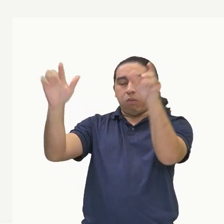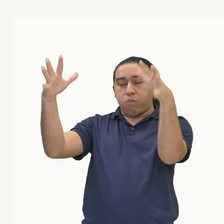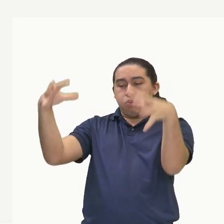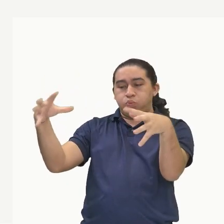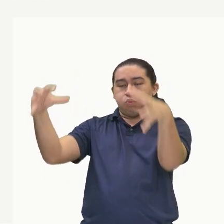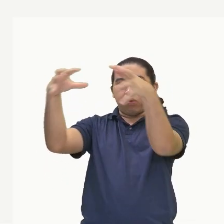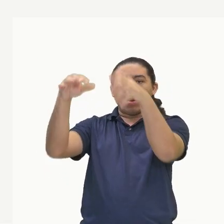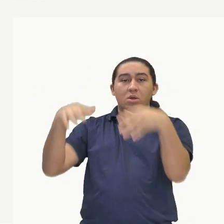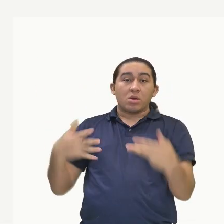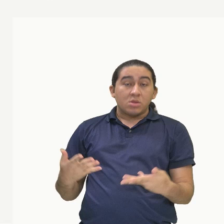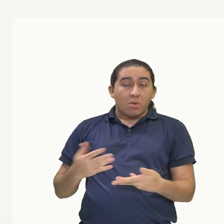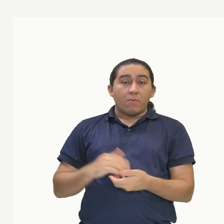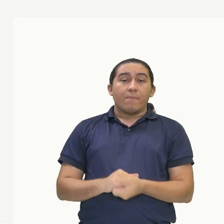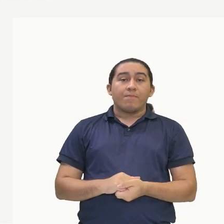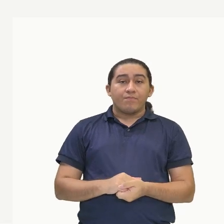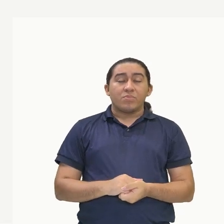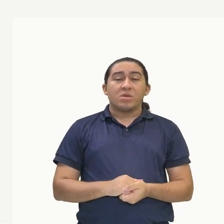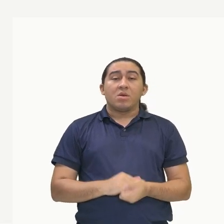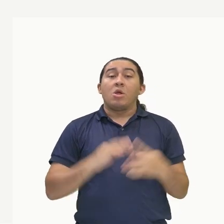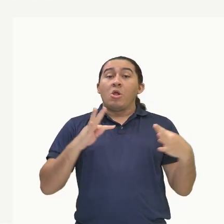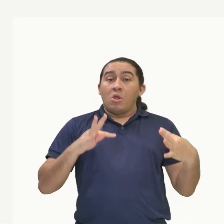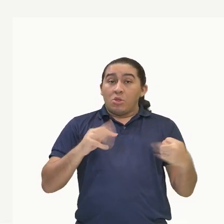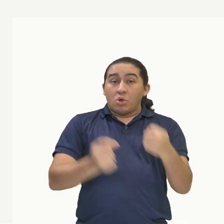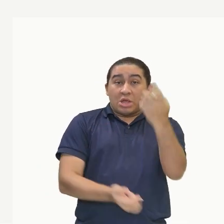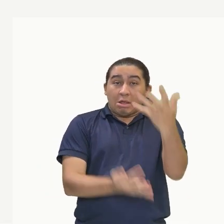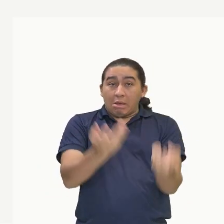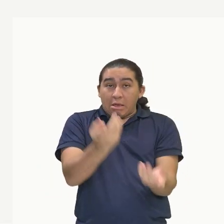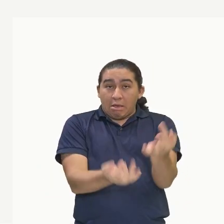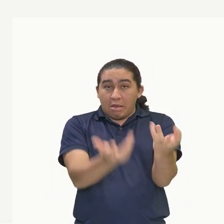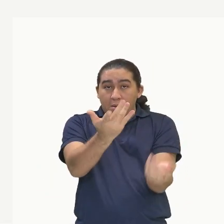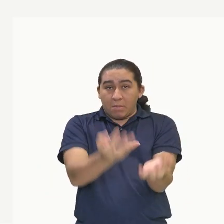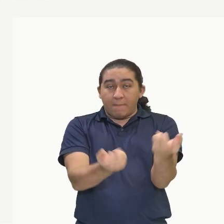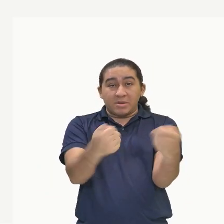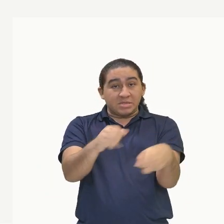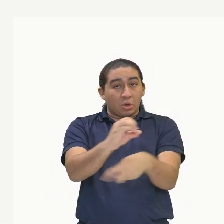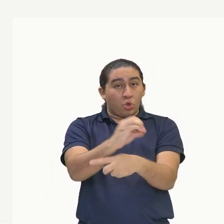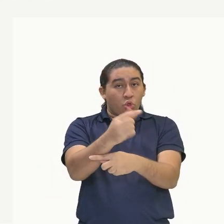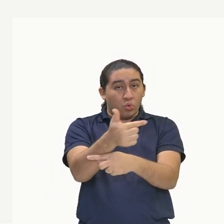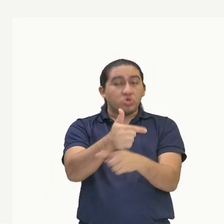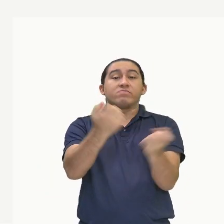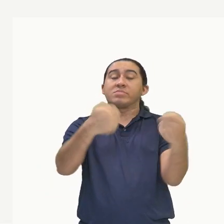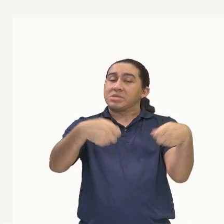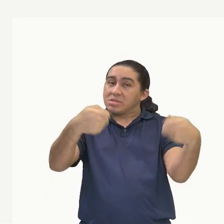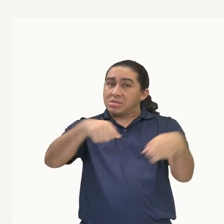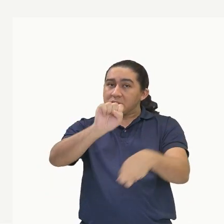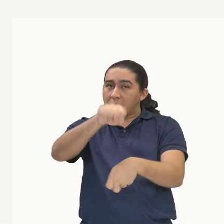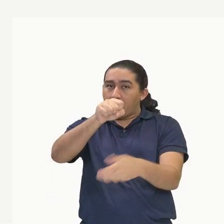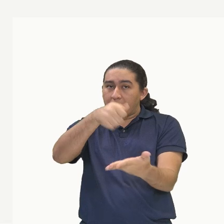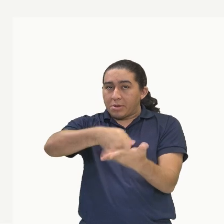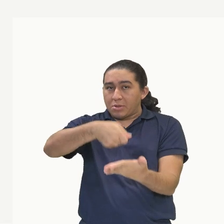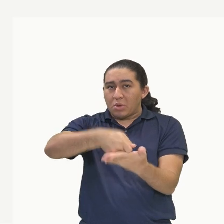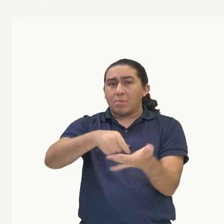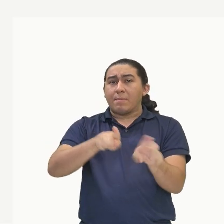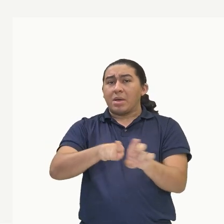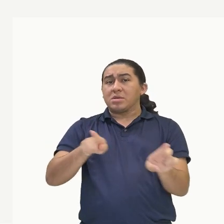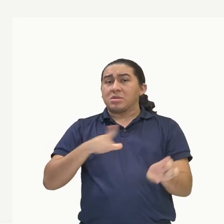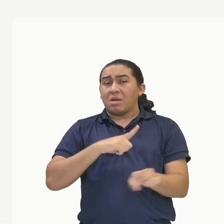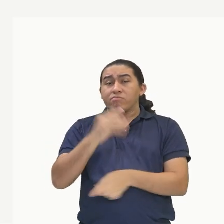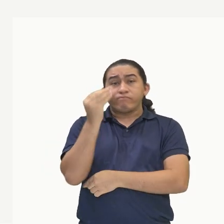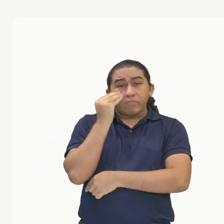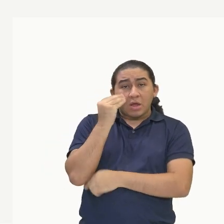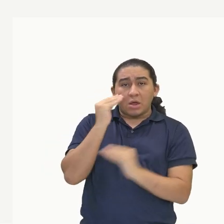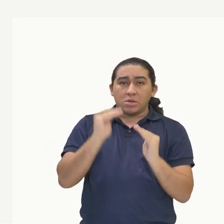oxigênio, toda queima precisa de oxigênio? Exatamente. Só que é importante você fazer até um experimento em casa, se você